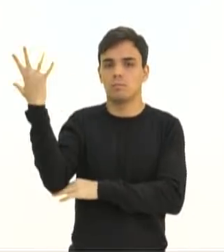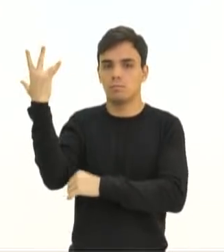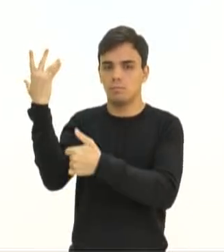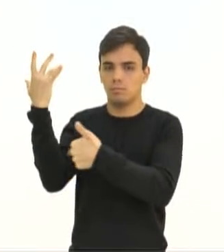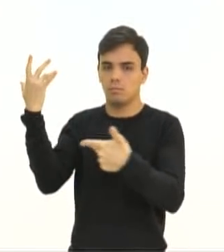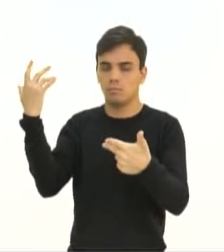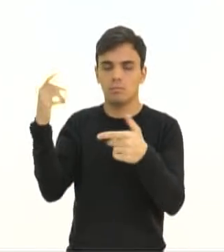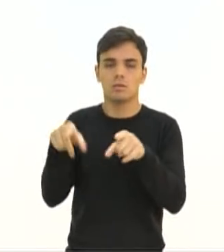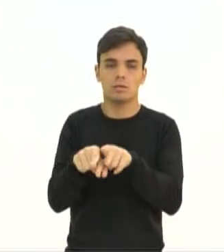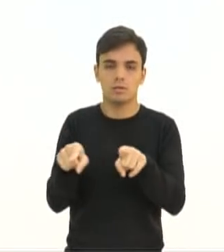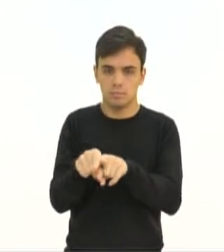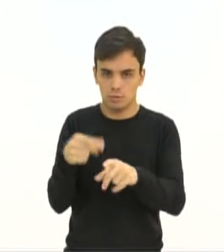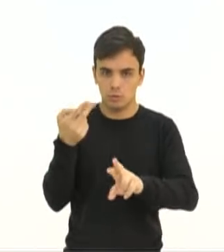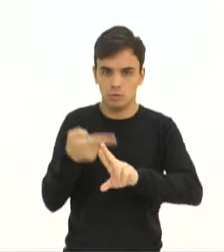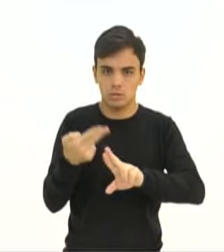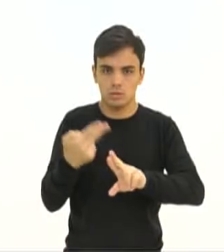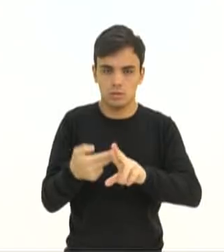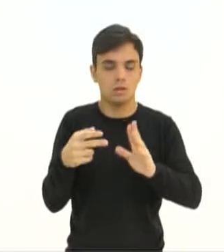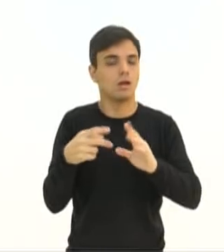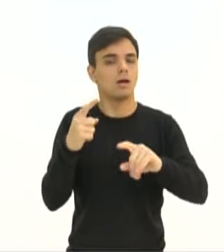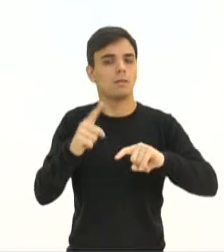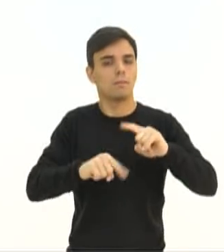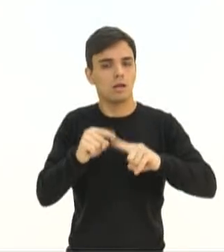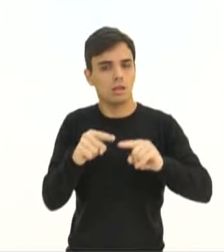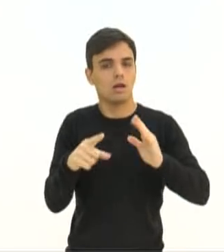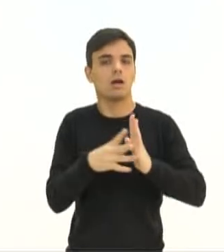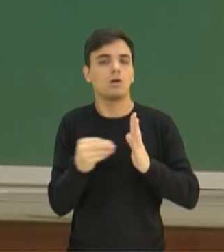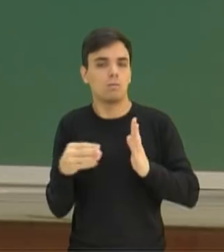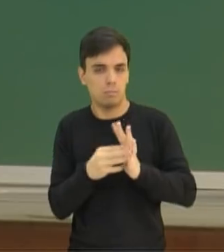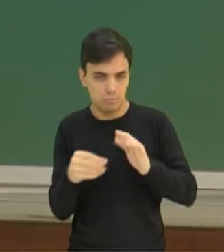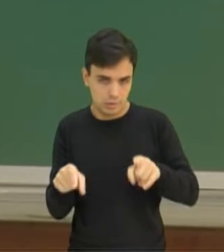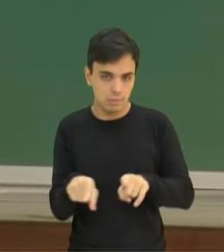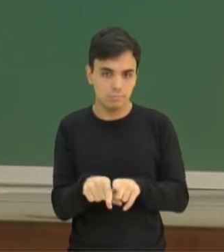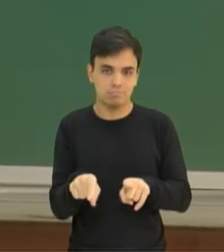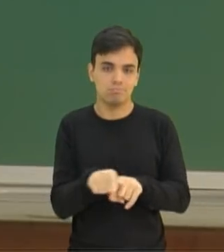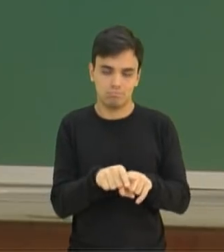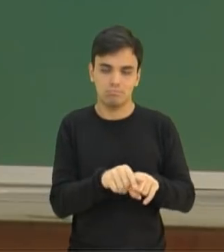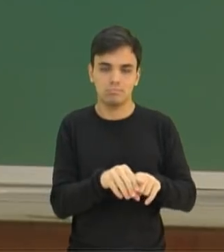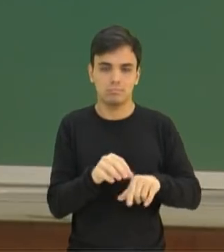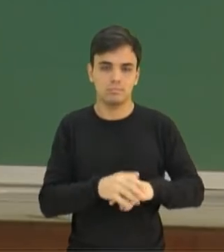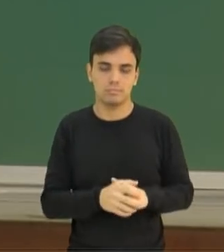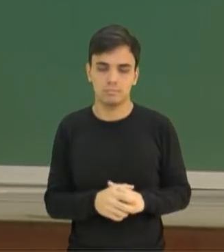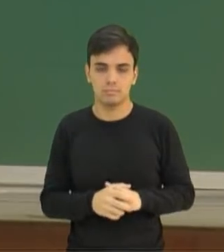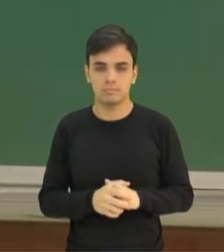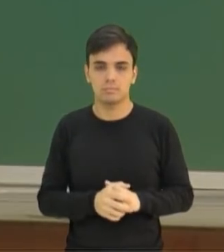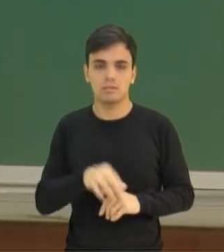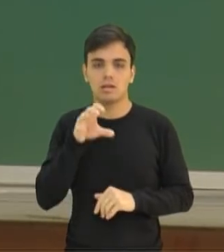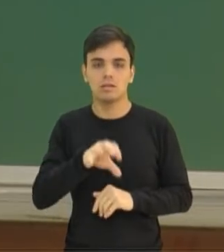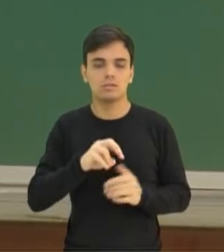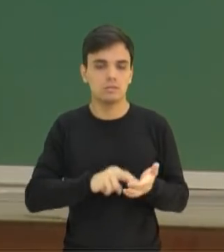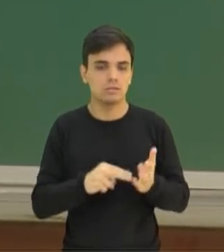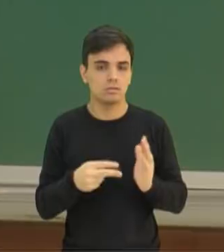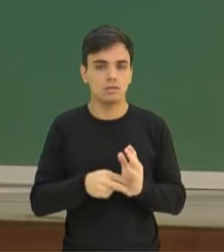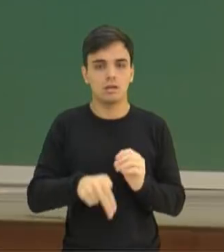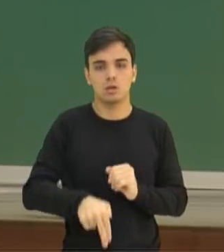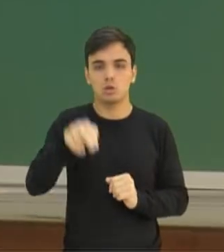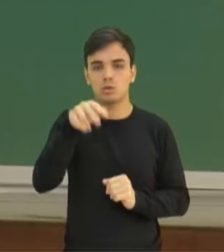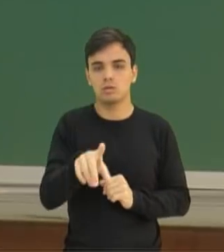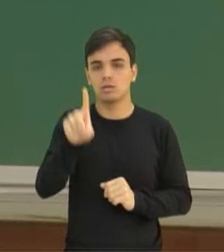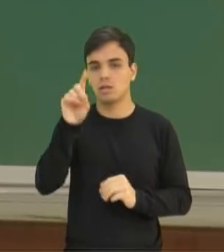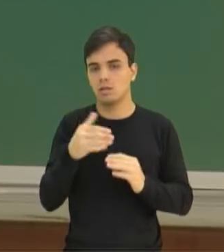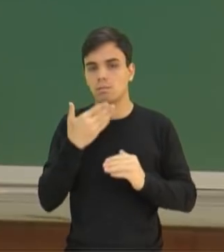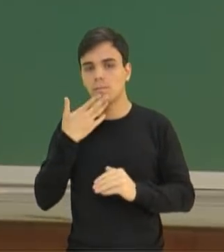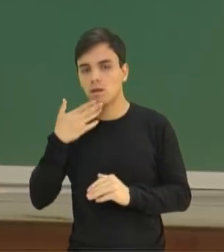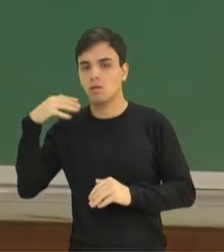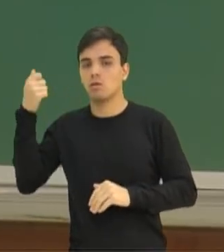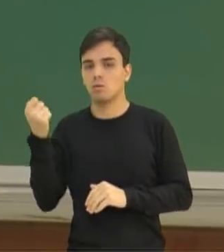como matéria-prima. Tudo isso vai atrair indústrias para a região Nordeste. Então, nesse sentido, a região Nordeste está à frente